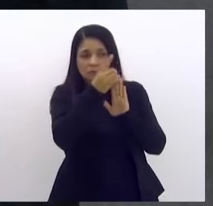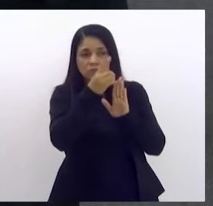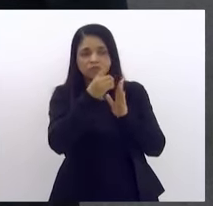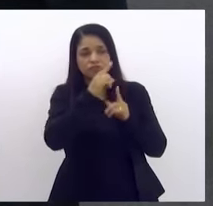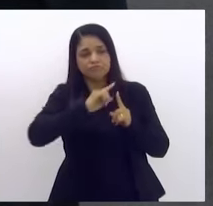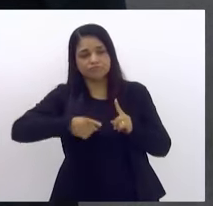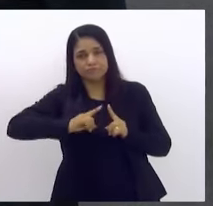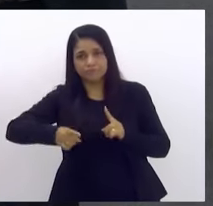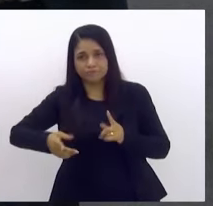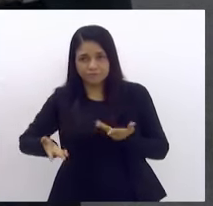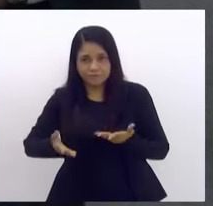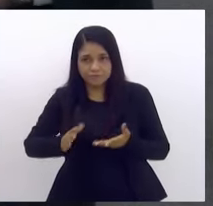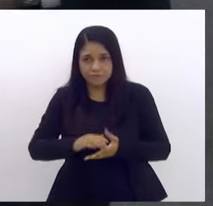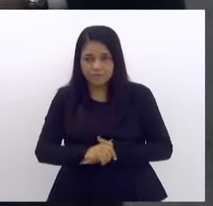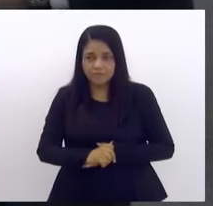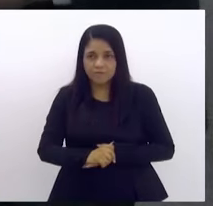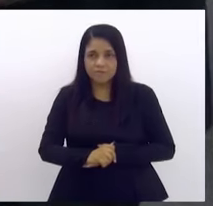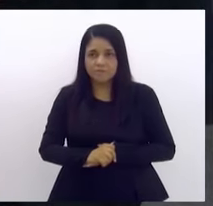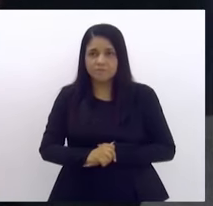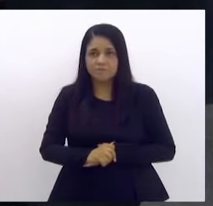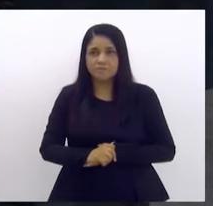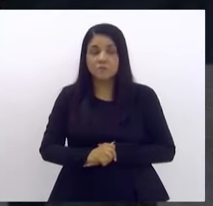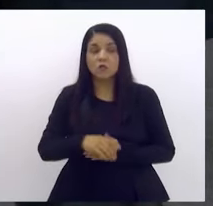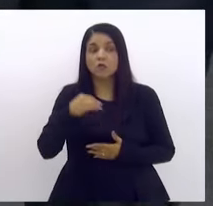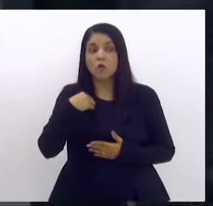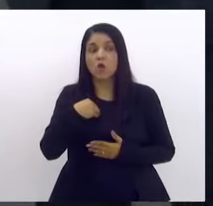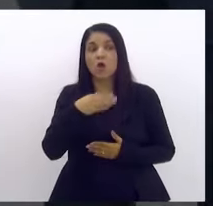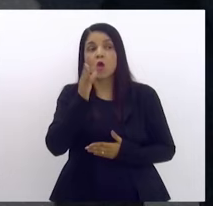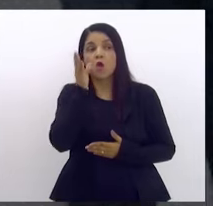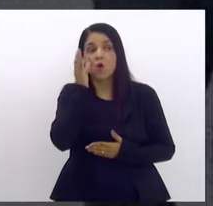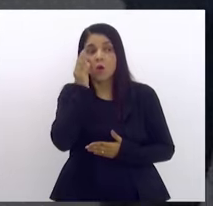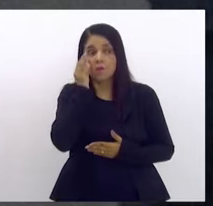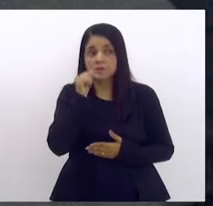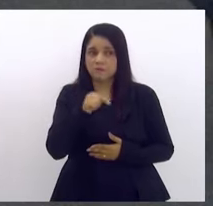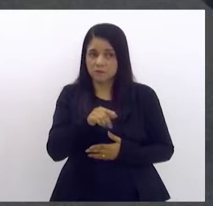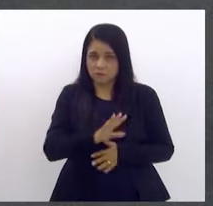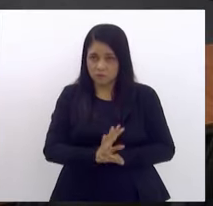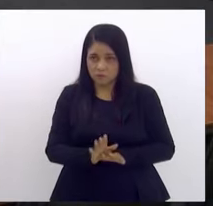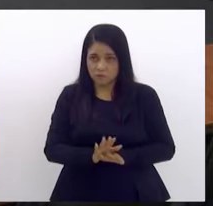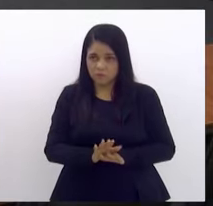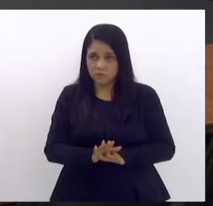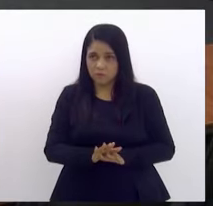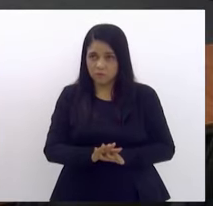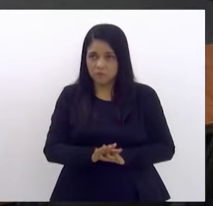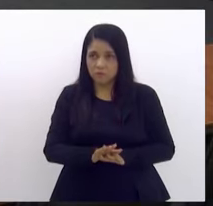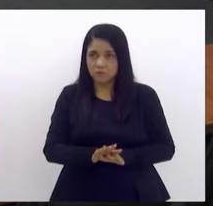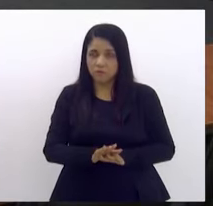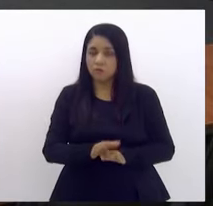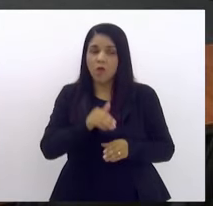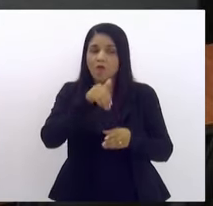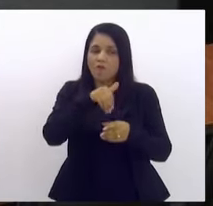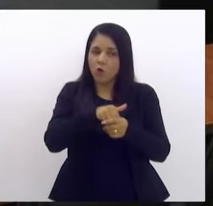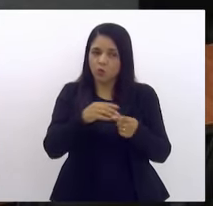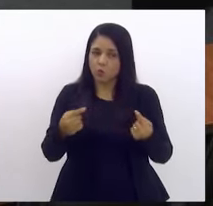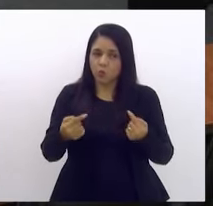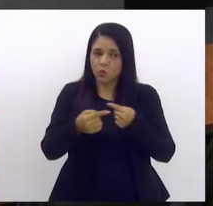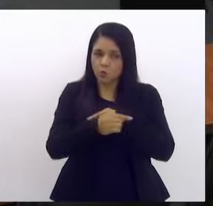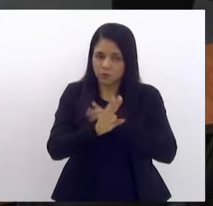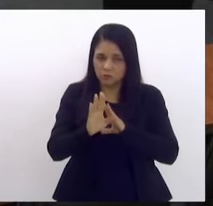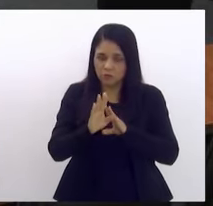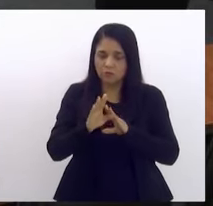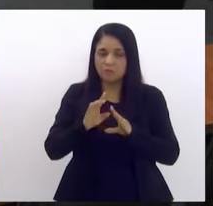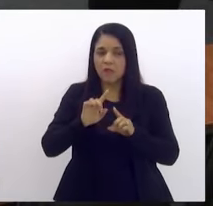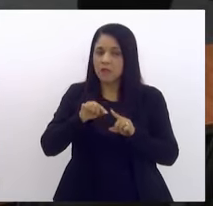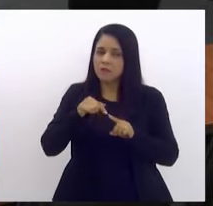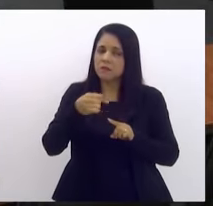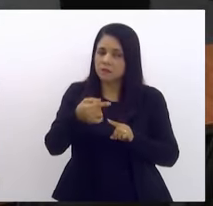falando voto divergente, não. Estou fazendo uma observação. Nada de voto divergente. Divergência eu vou abrir daqui a pouco.